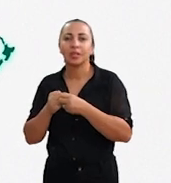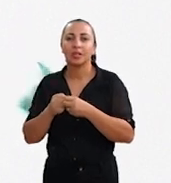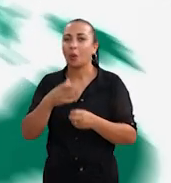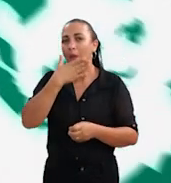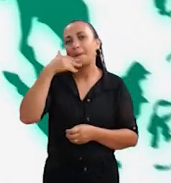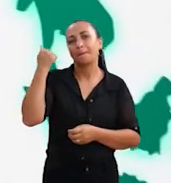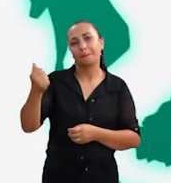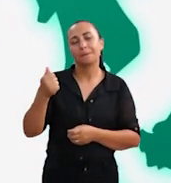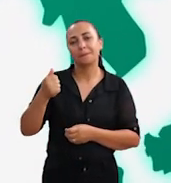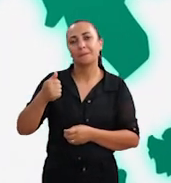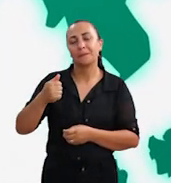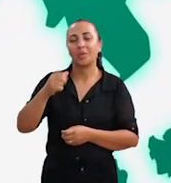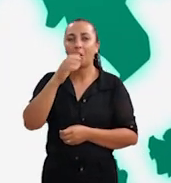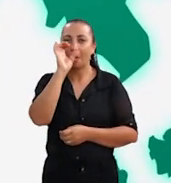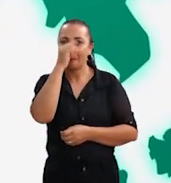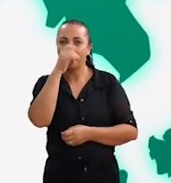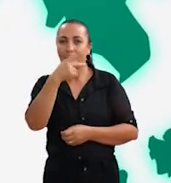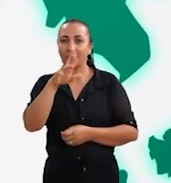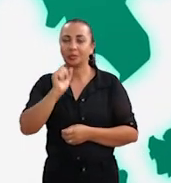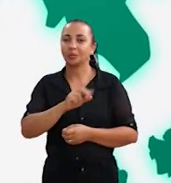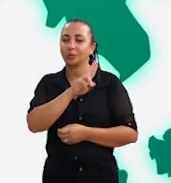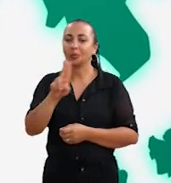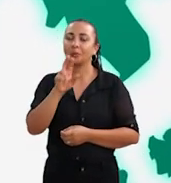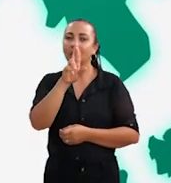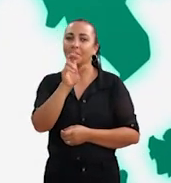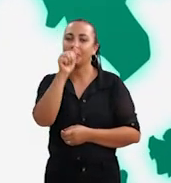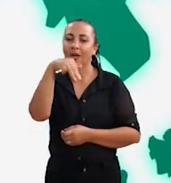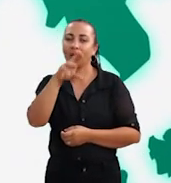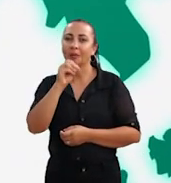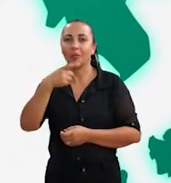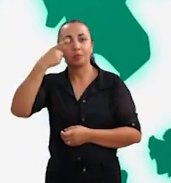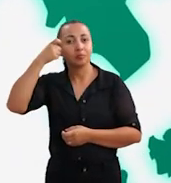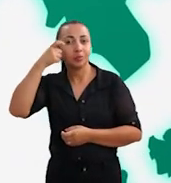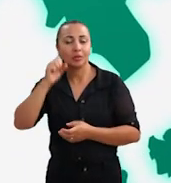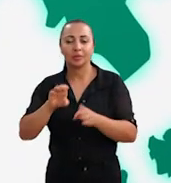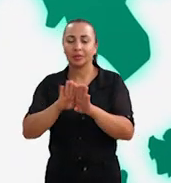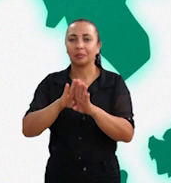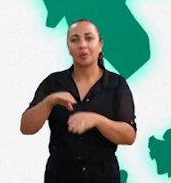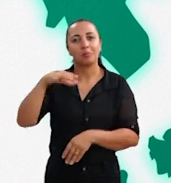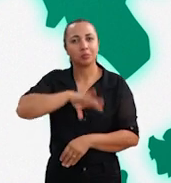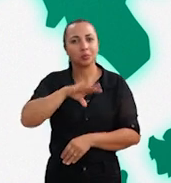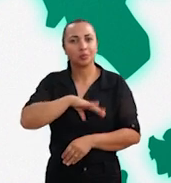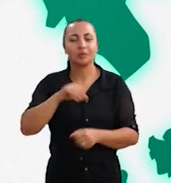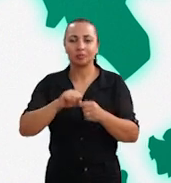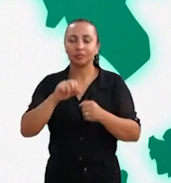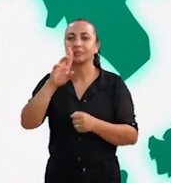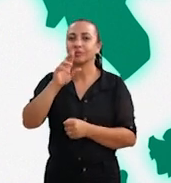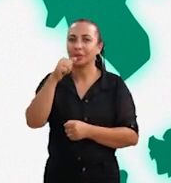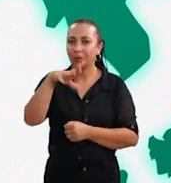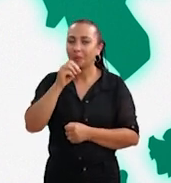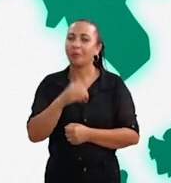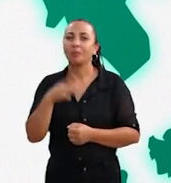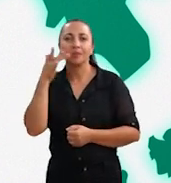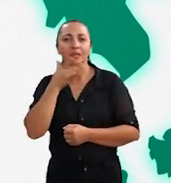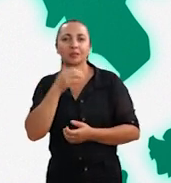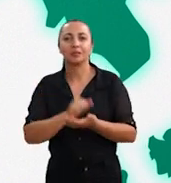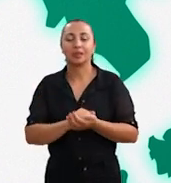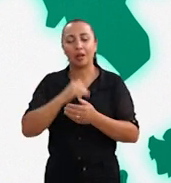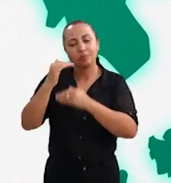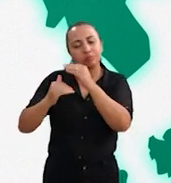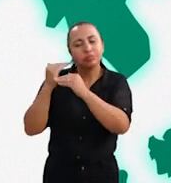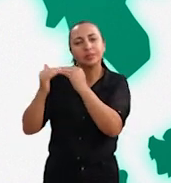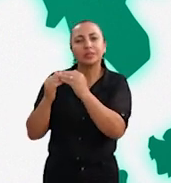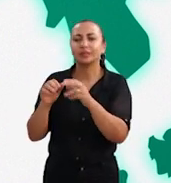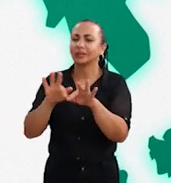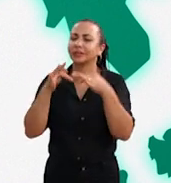melhor presunto cru é chamado de ramon, que é feito na Espanha. Portugal também faz um ramon muito bom. E é um processo simples